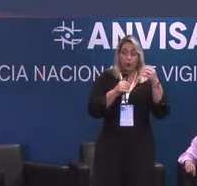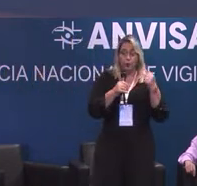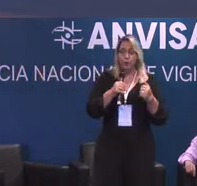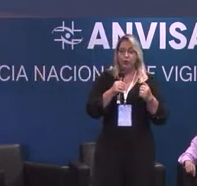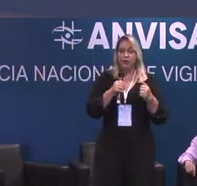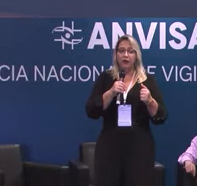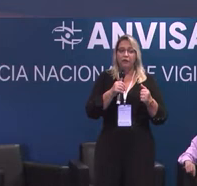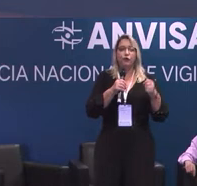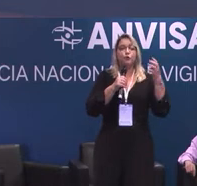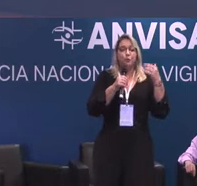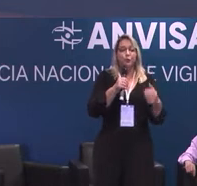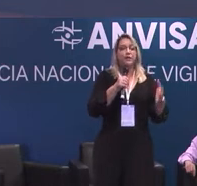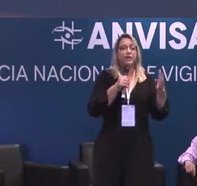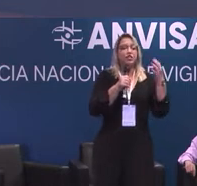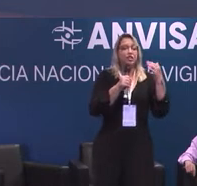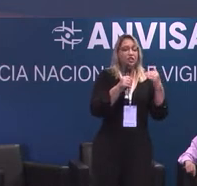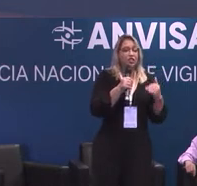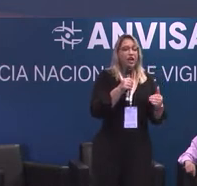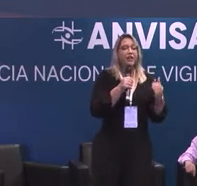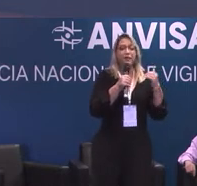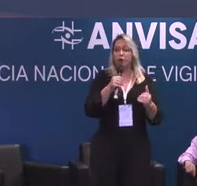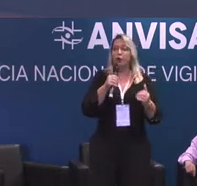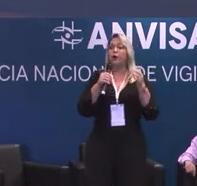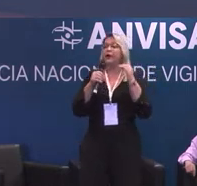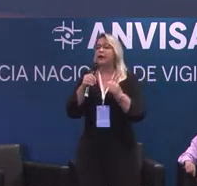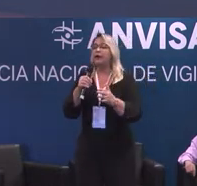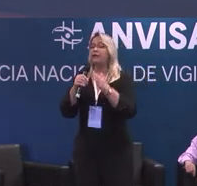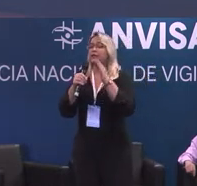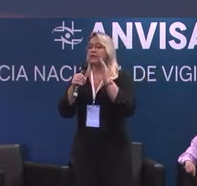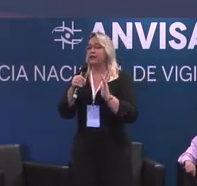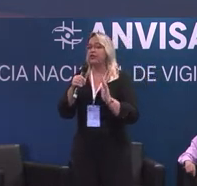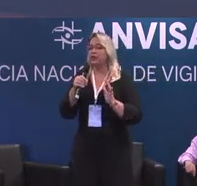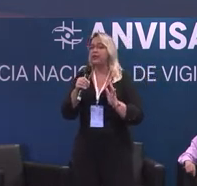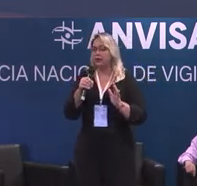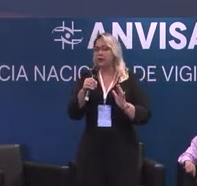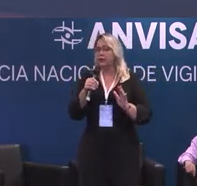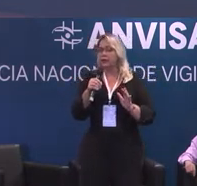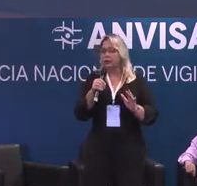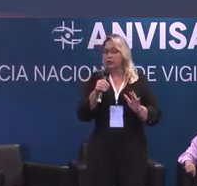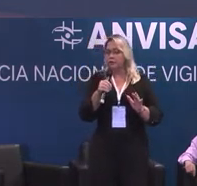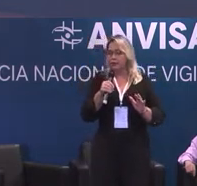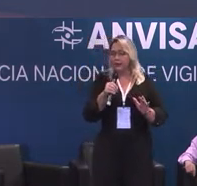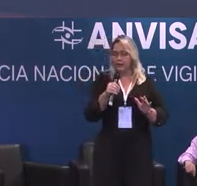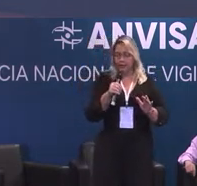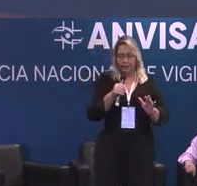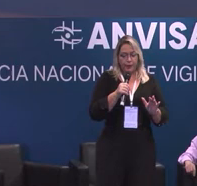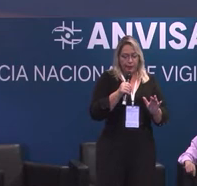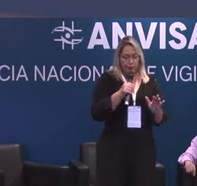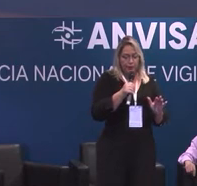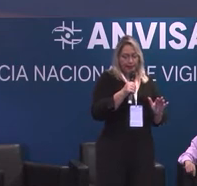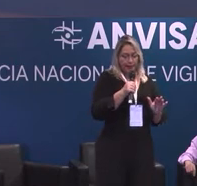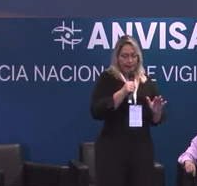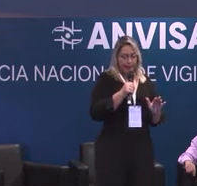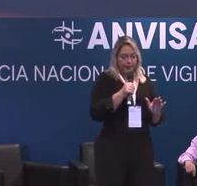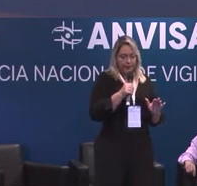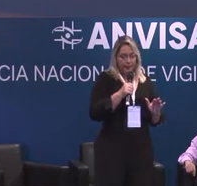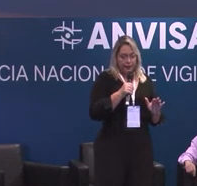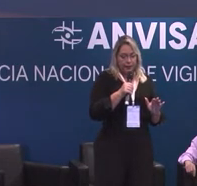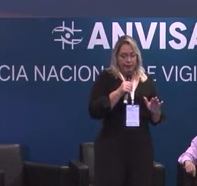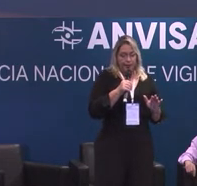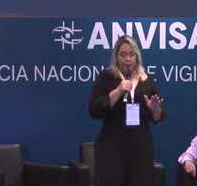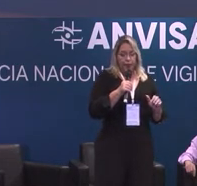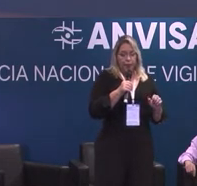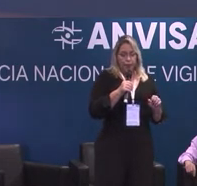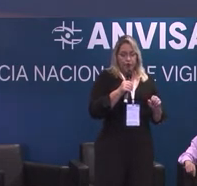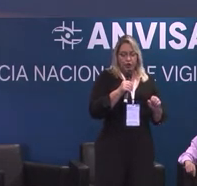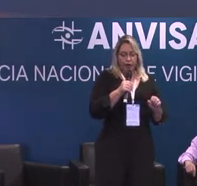pontos positivos foram os pontos que a gente já identificou que vocês já traziam nas minutas de vocês. Pode passar. E